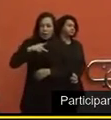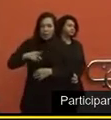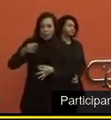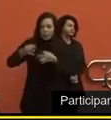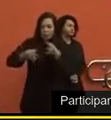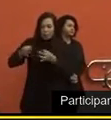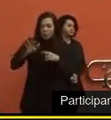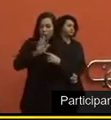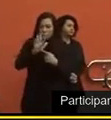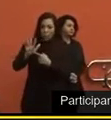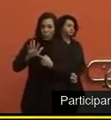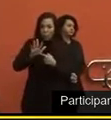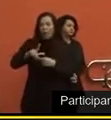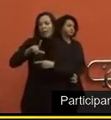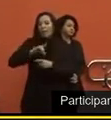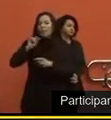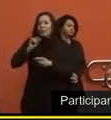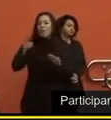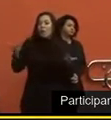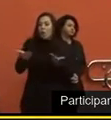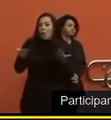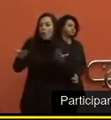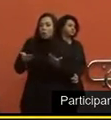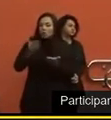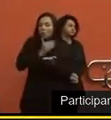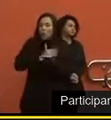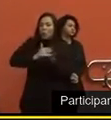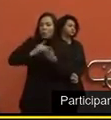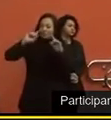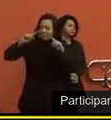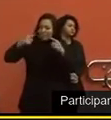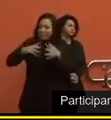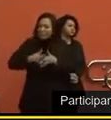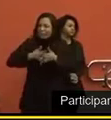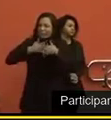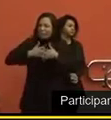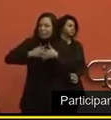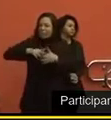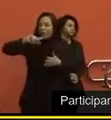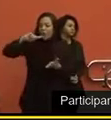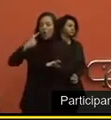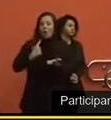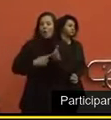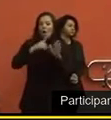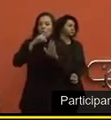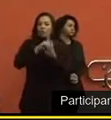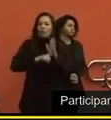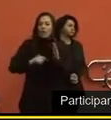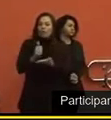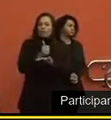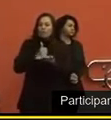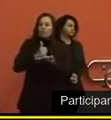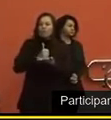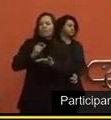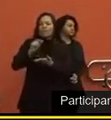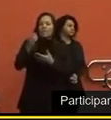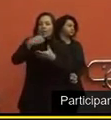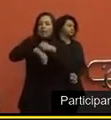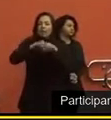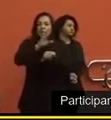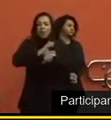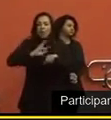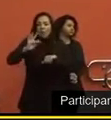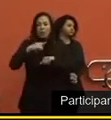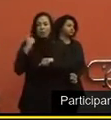da justiça, temos, a partir de hoje, o desafio complexo de concretizar os direitos fundamentais consagrados na